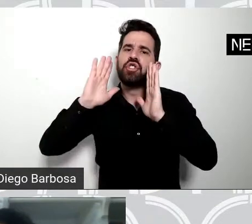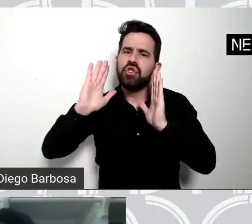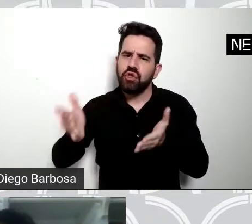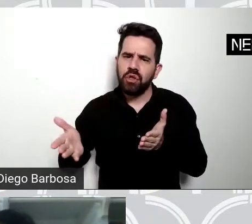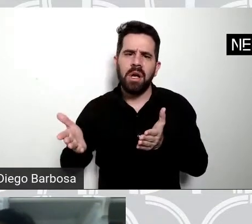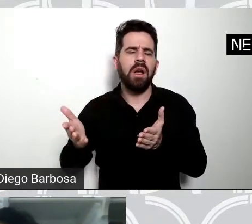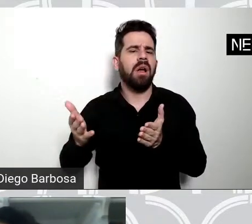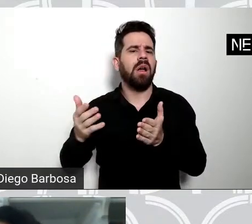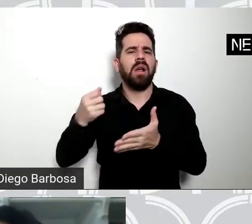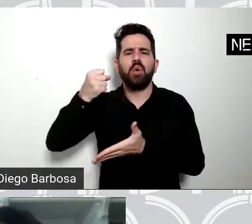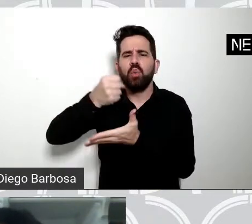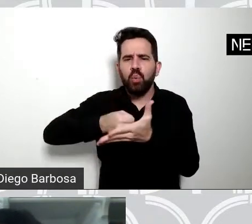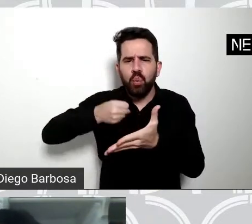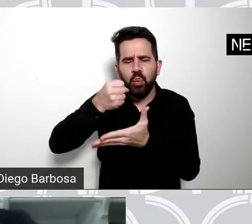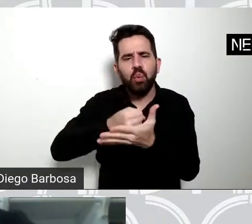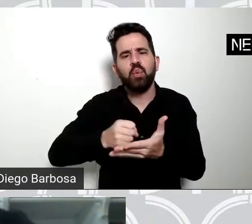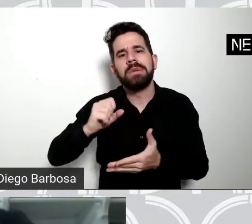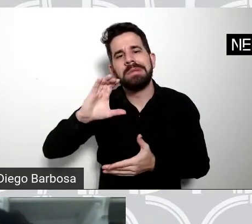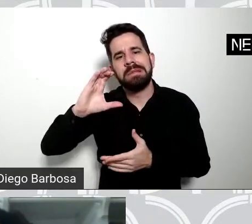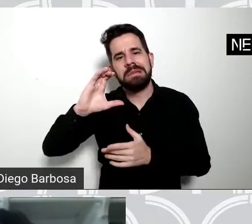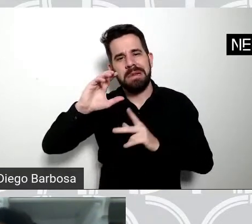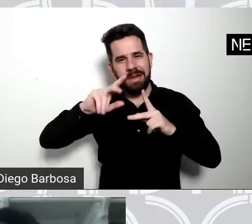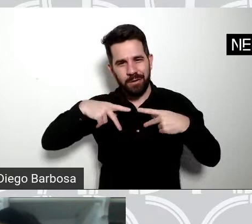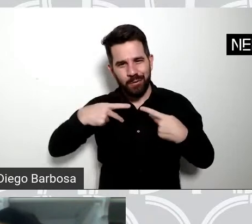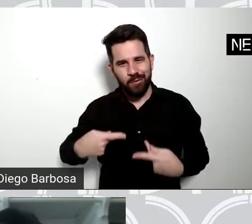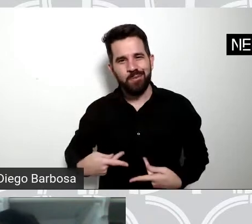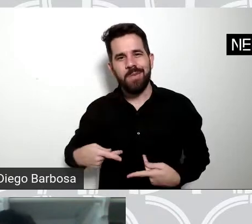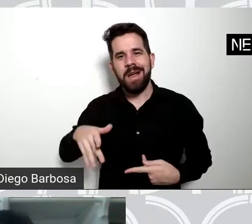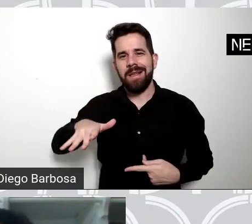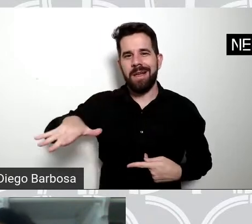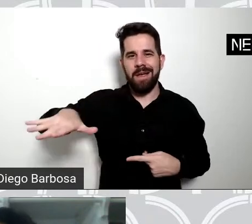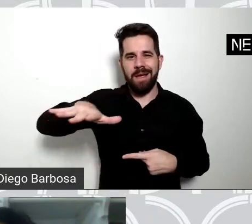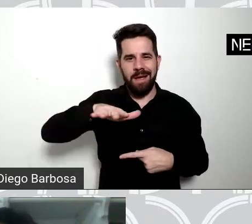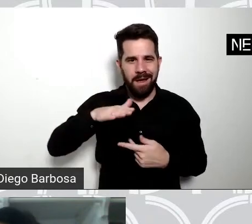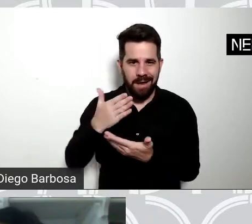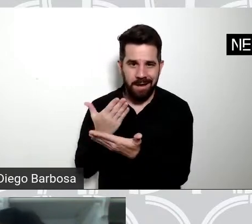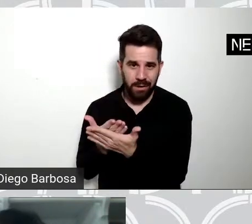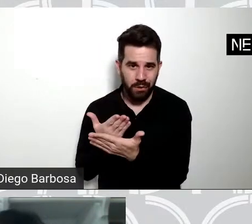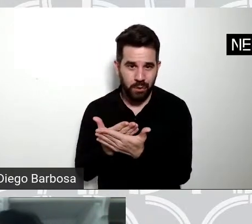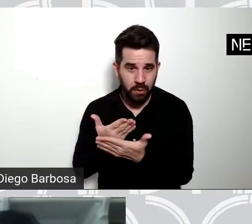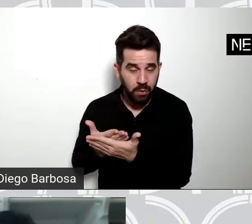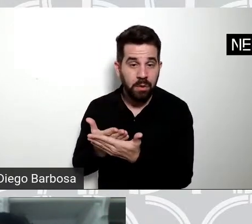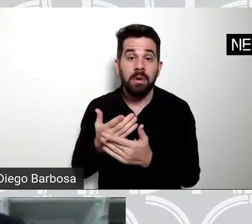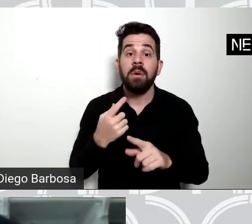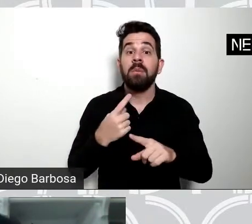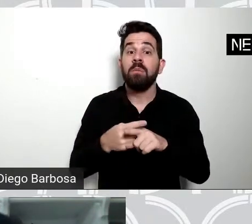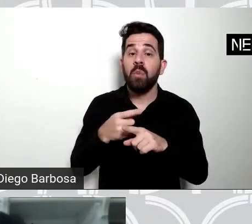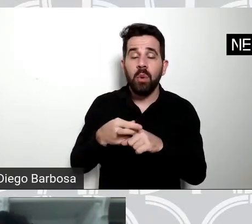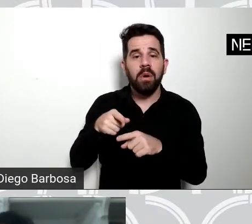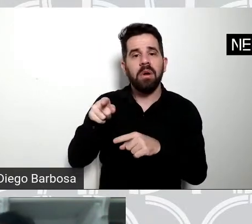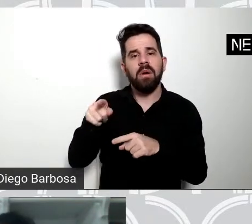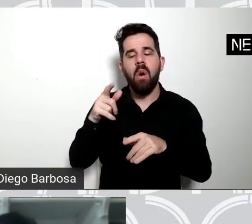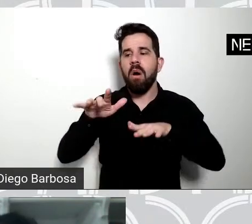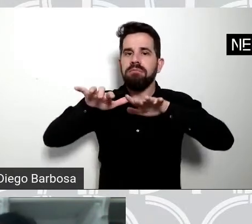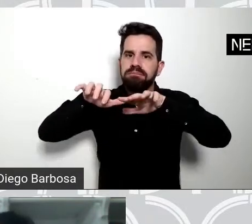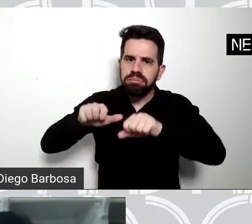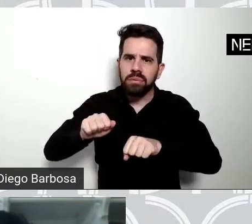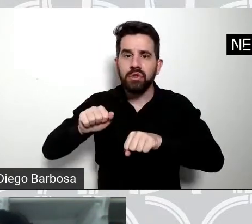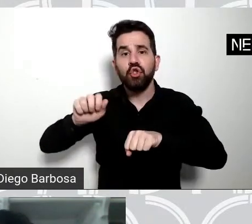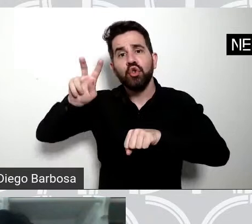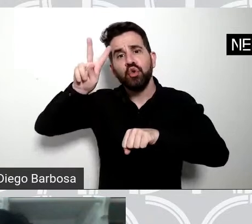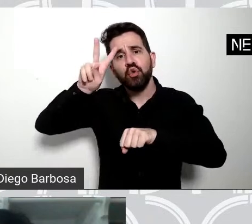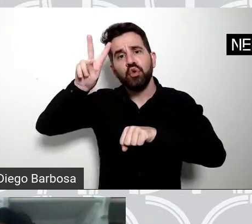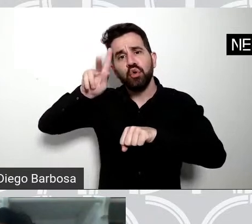humanas para reivindicar esse lugar de sujeito do historiador, esse lugar